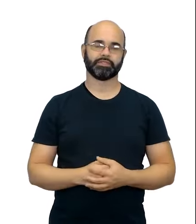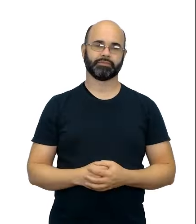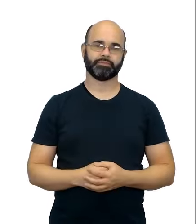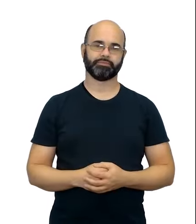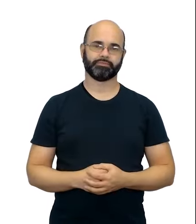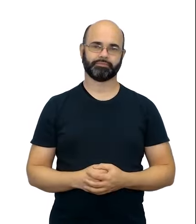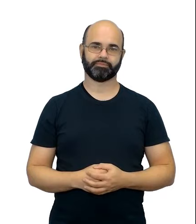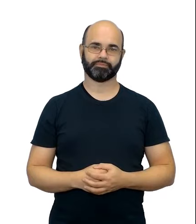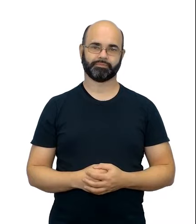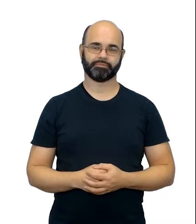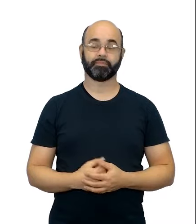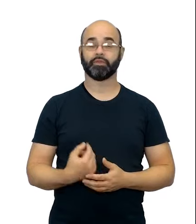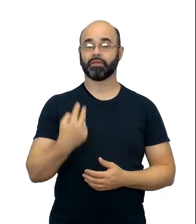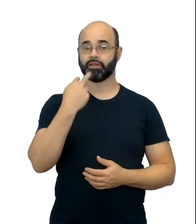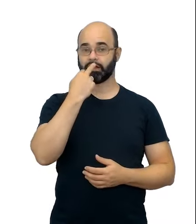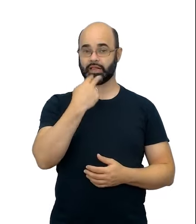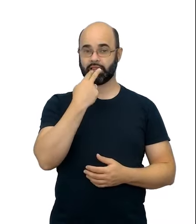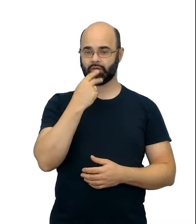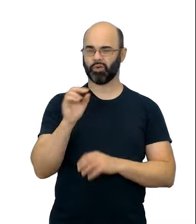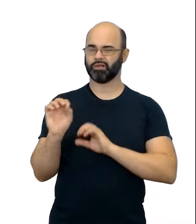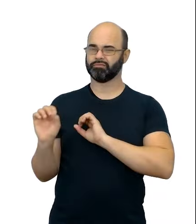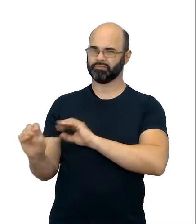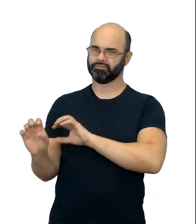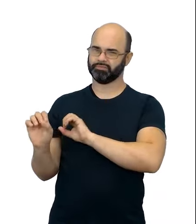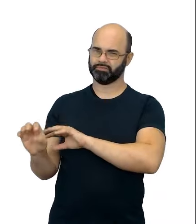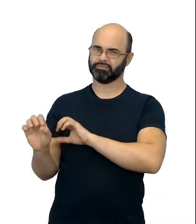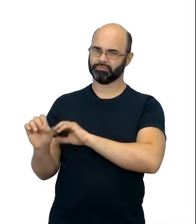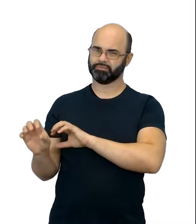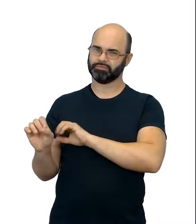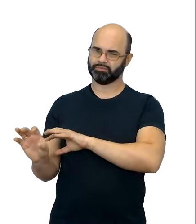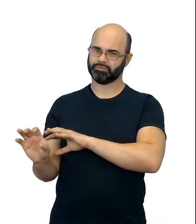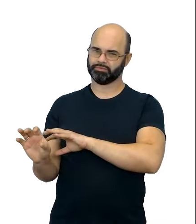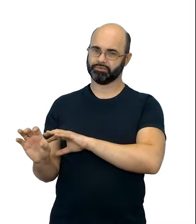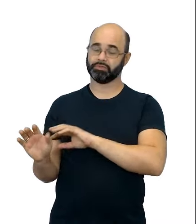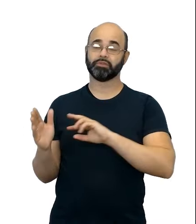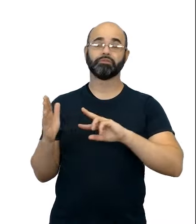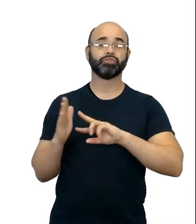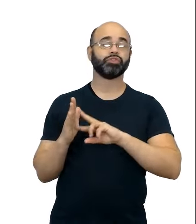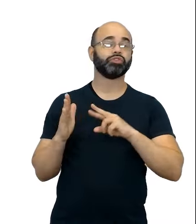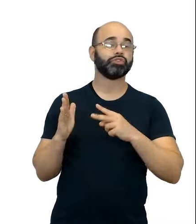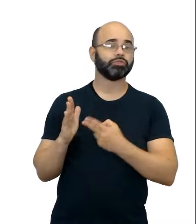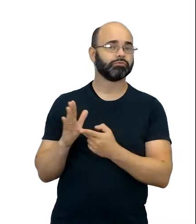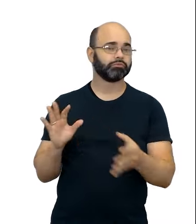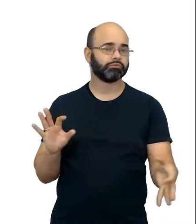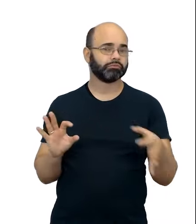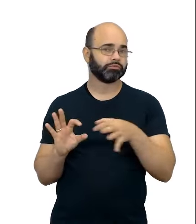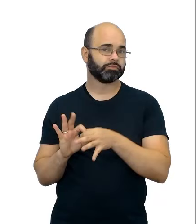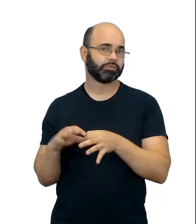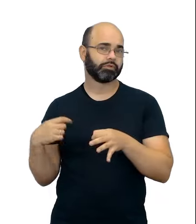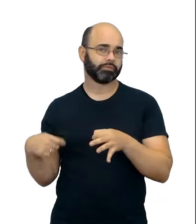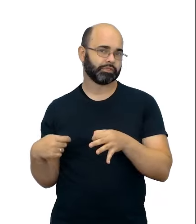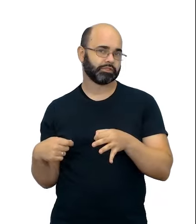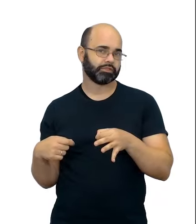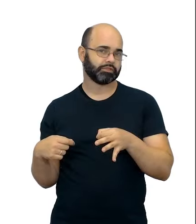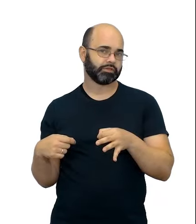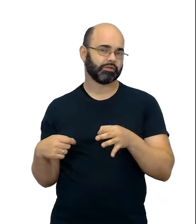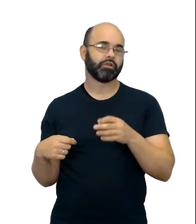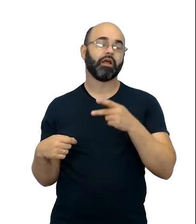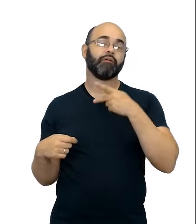da língua deve se colocar a favor da construção do sentido, do reconhecimento das estratégias do